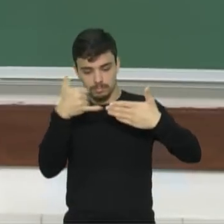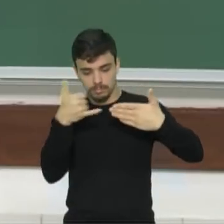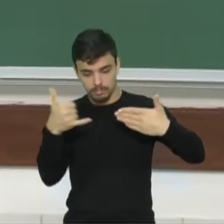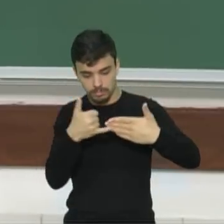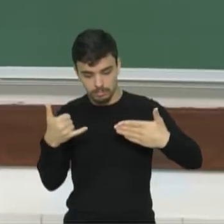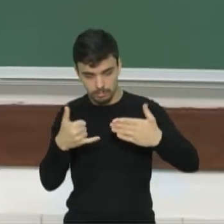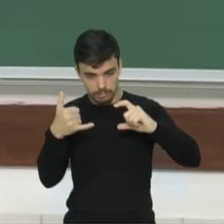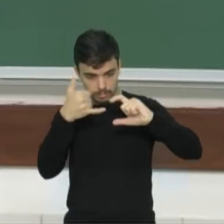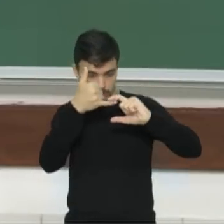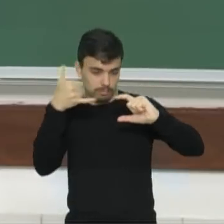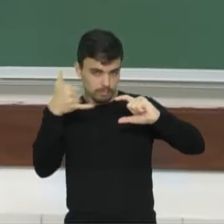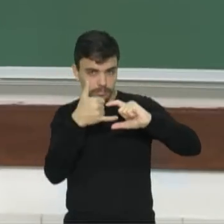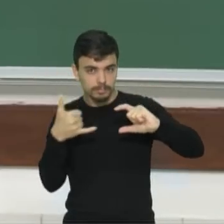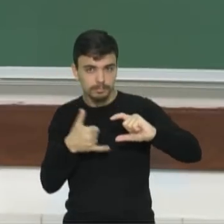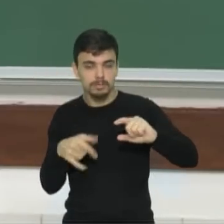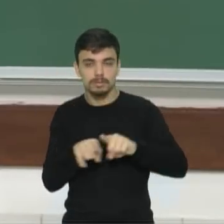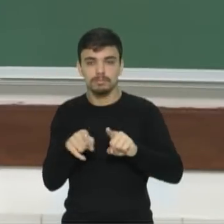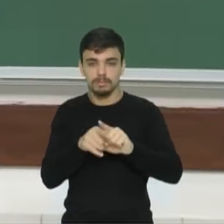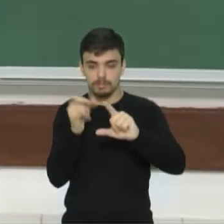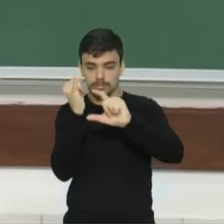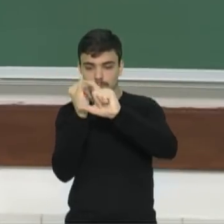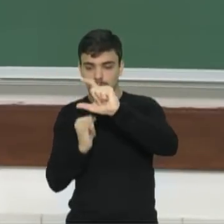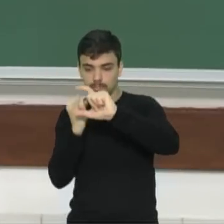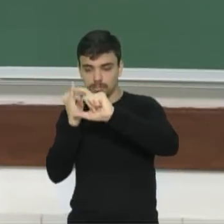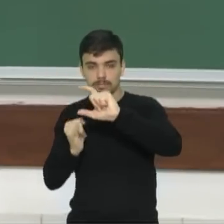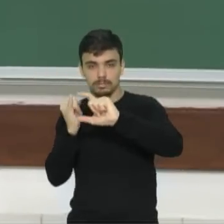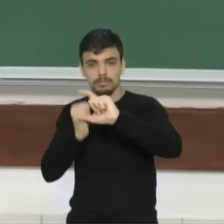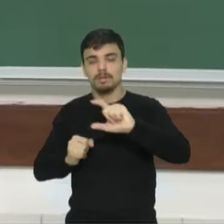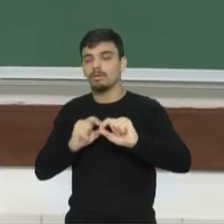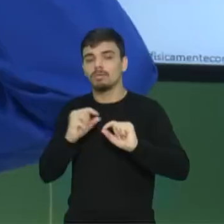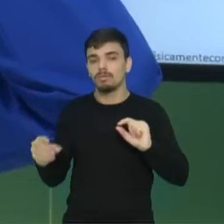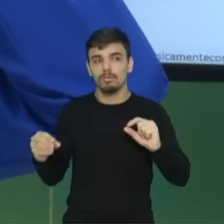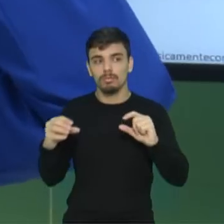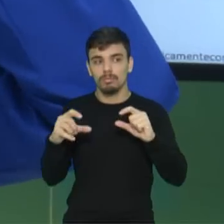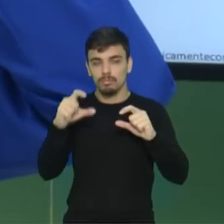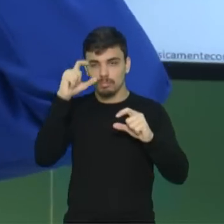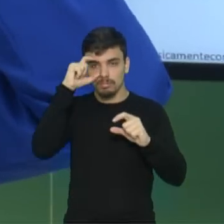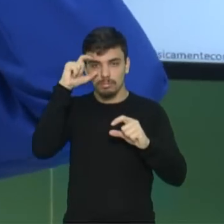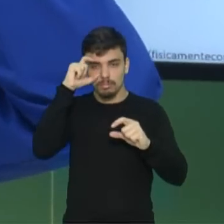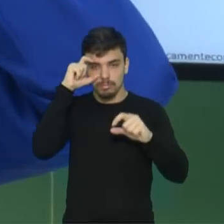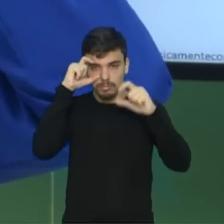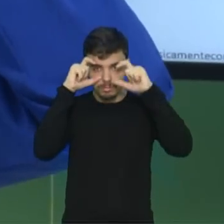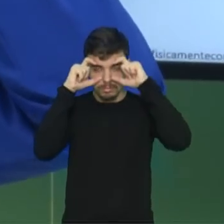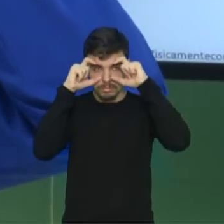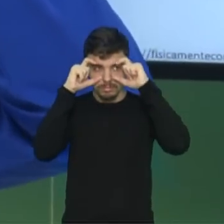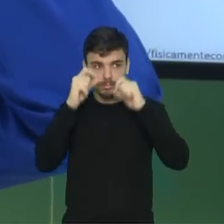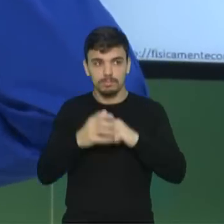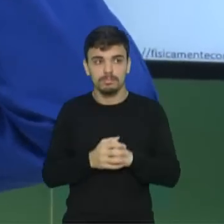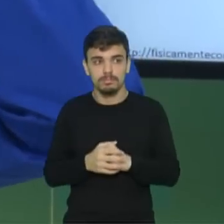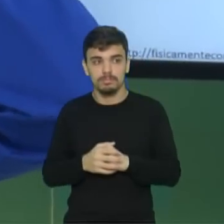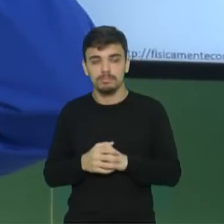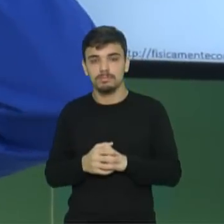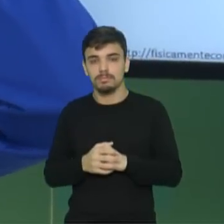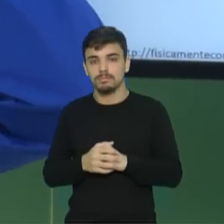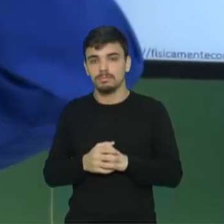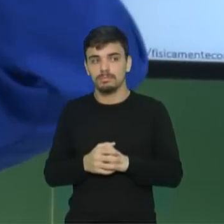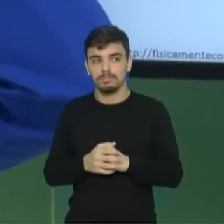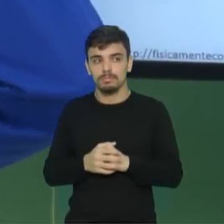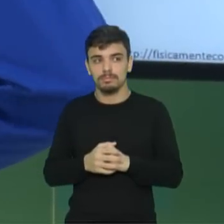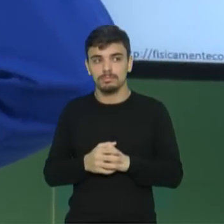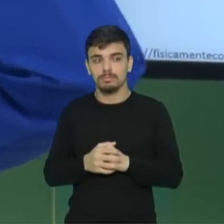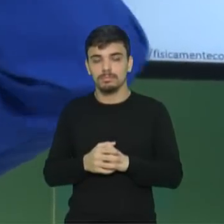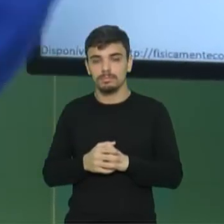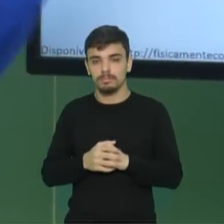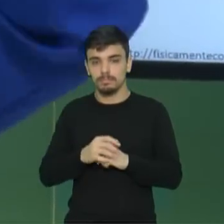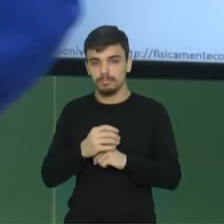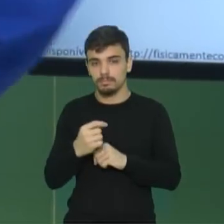esse óculos tem um monte de linhas em outro sentido. E aí quando eu coloco, por esse lado entra só as ondas que vêm na vertical, por